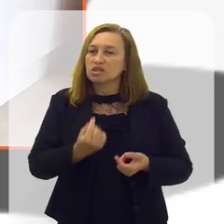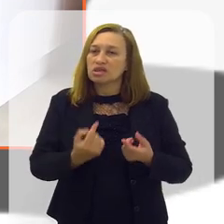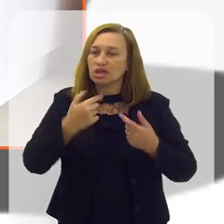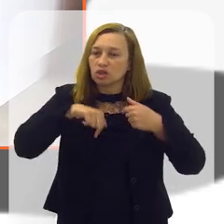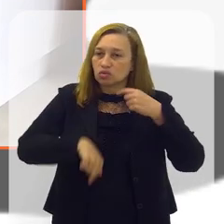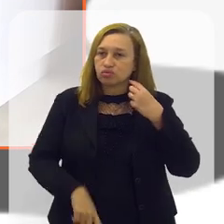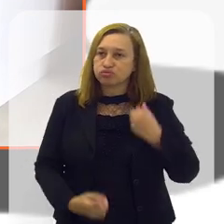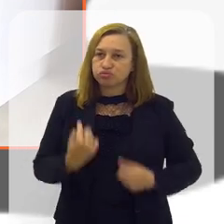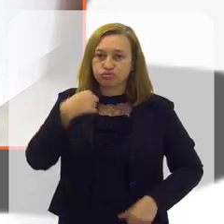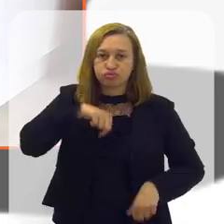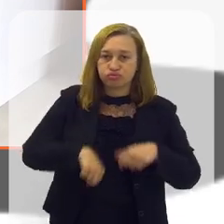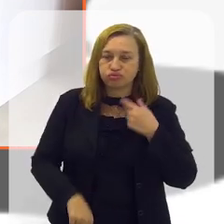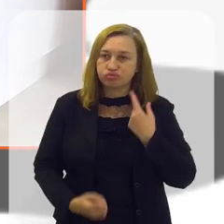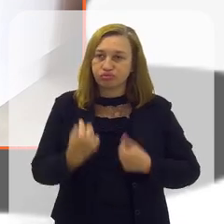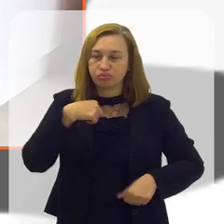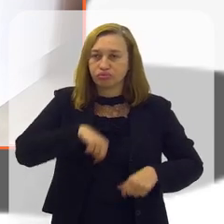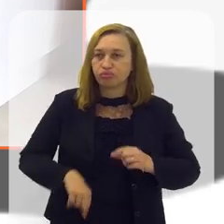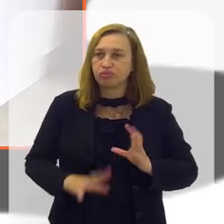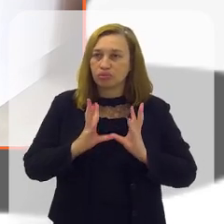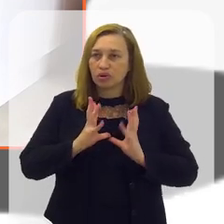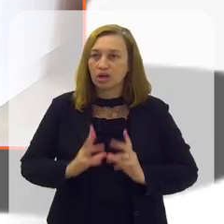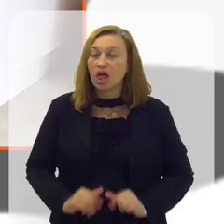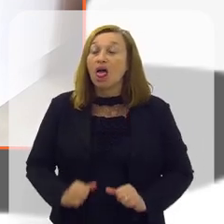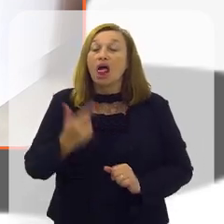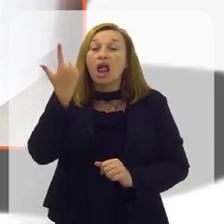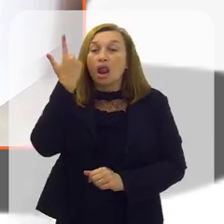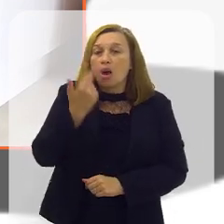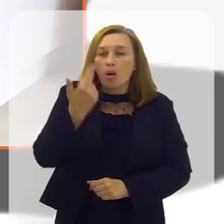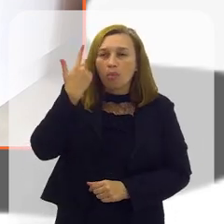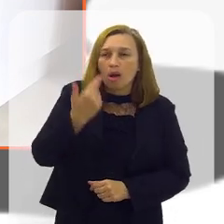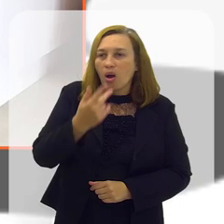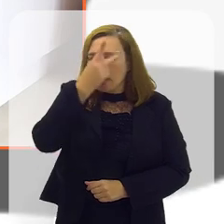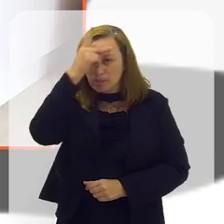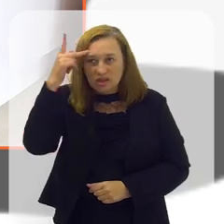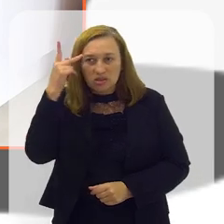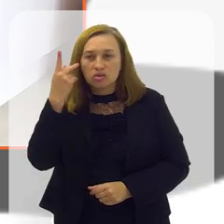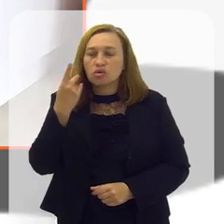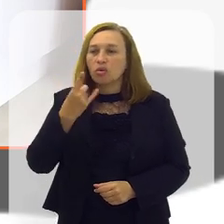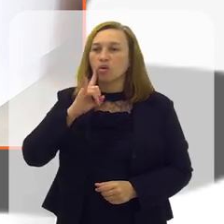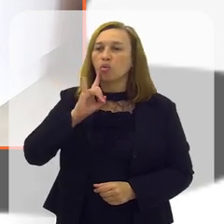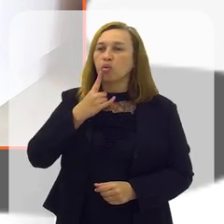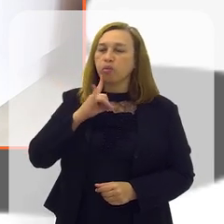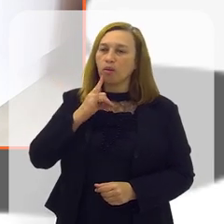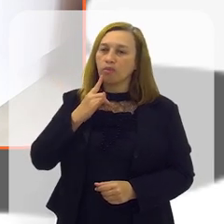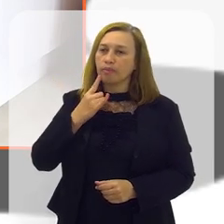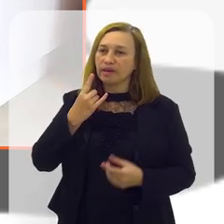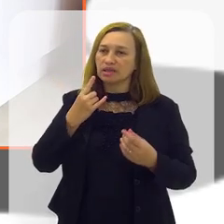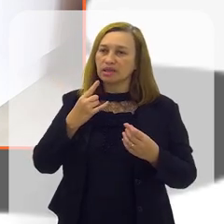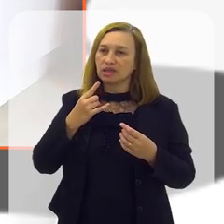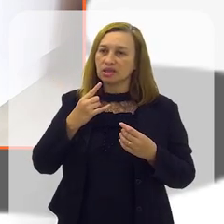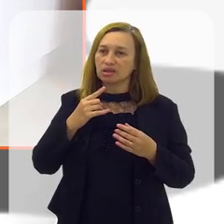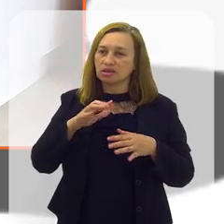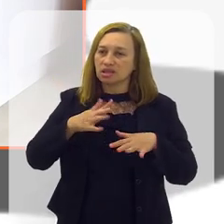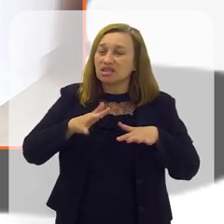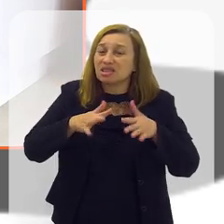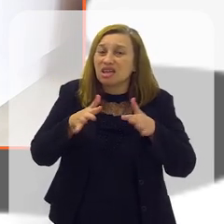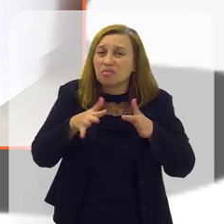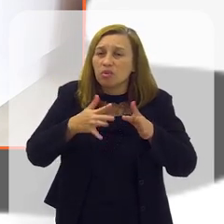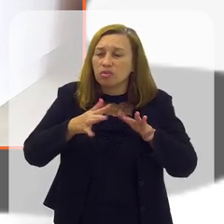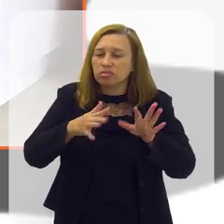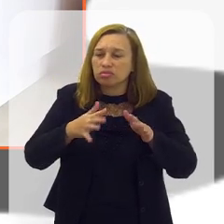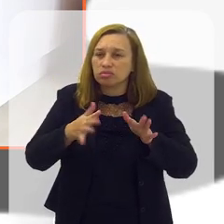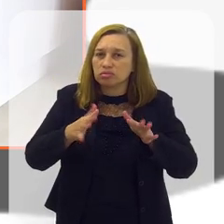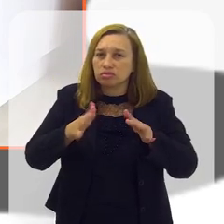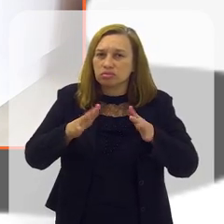sangue começa a desintoxicar. Então, é muito comum uma pessoa que está intoxicada pela bebida alcoólica, ela